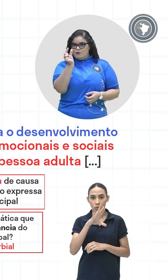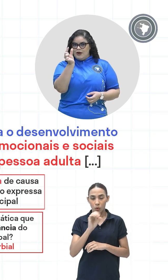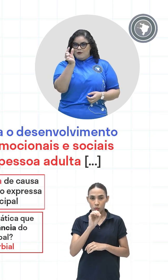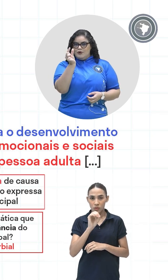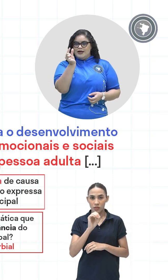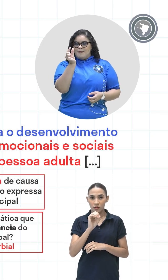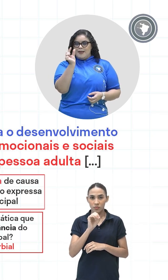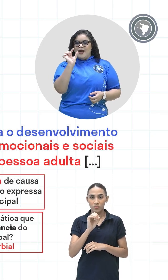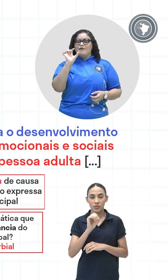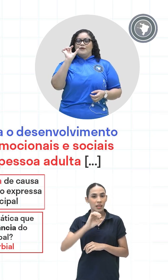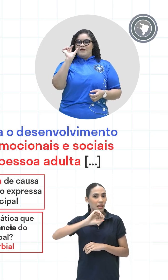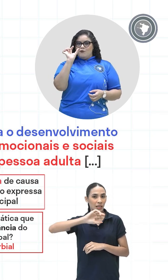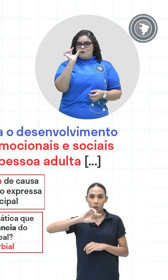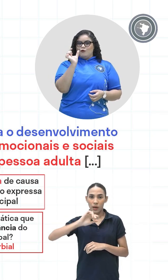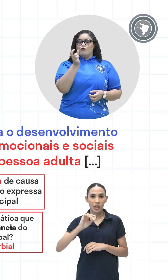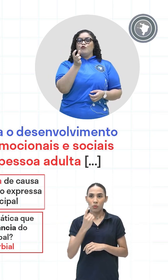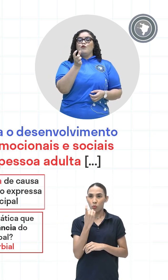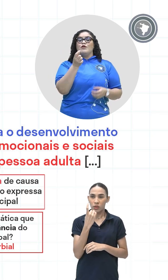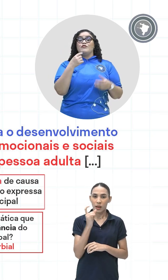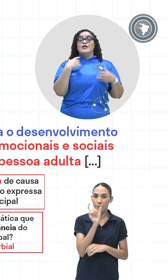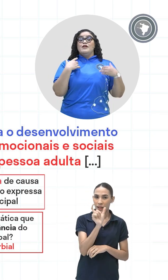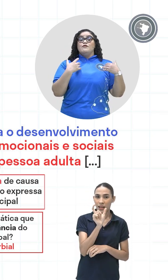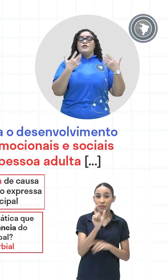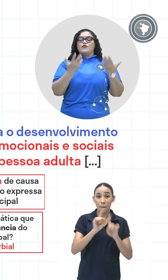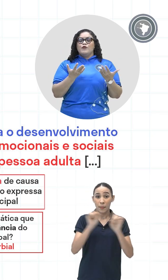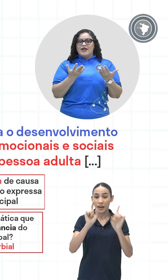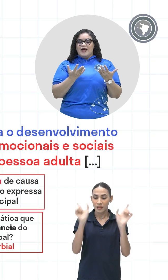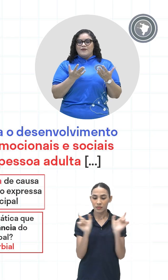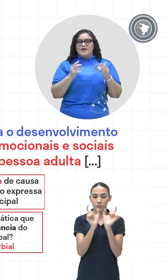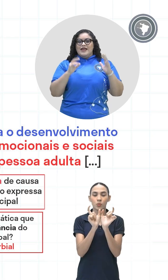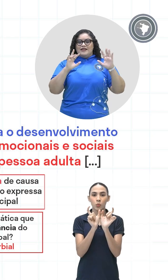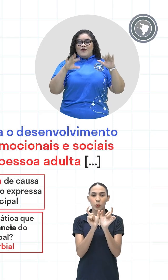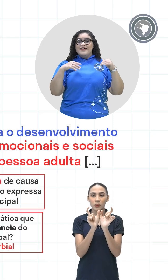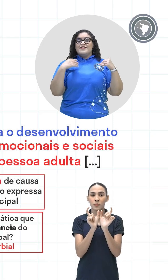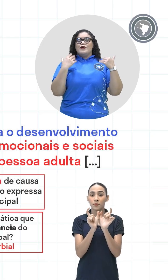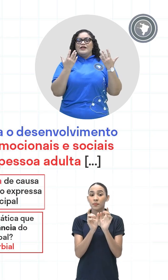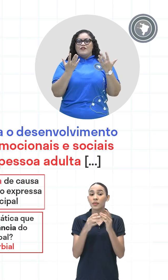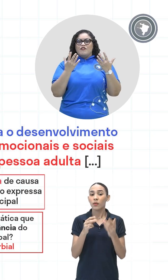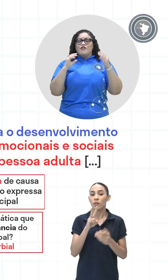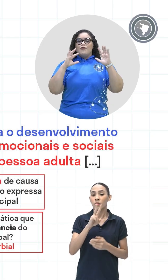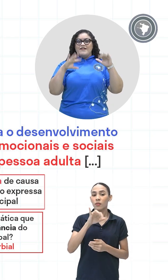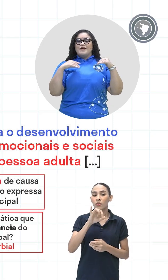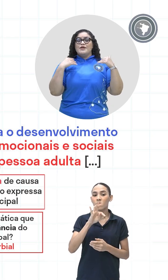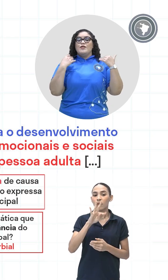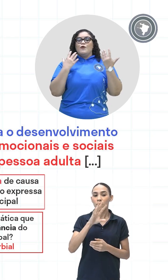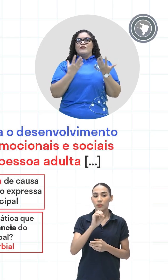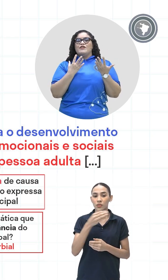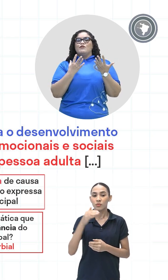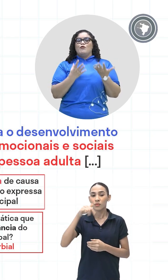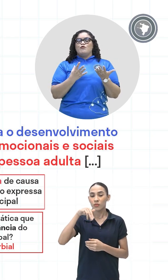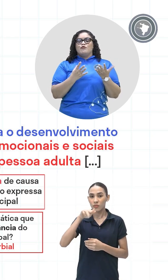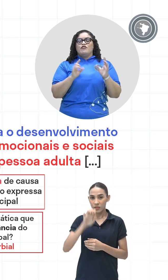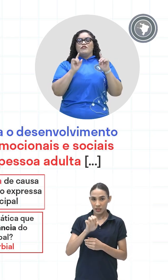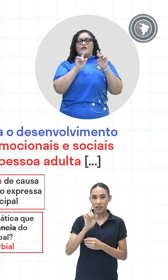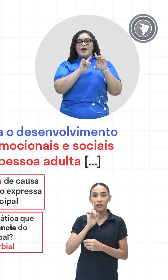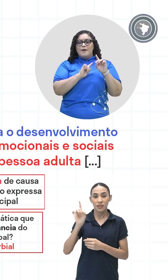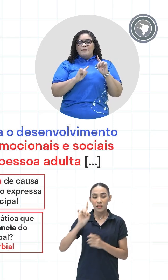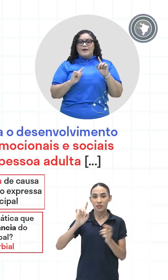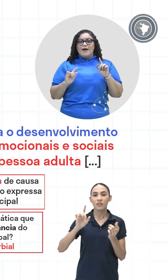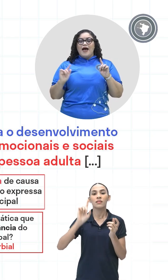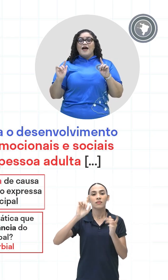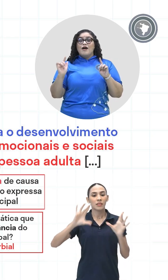não uma única palavra, mas o conjunto de duas, visto que. Então, esse conectivo, essa minha locução